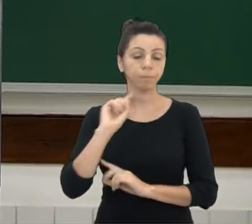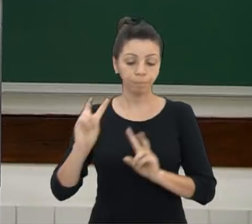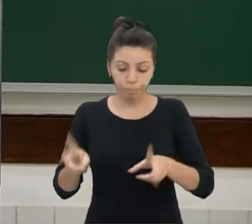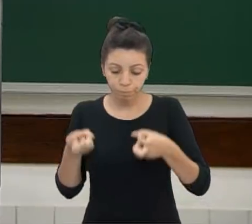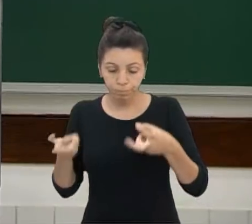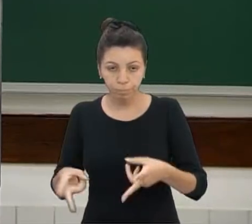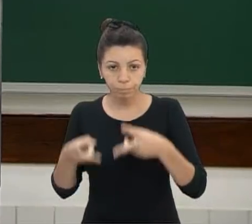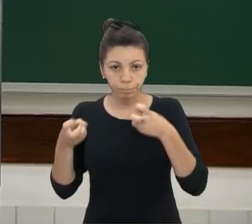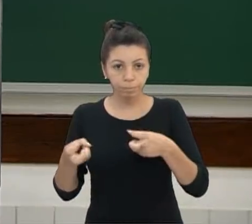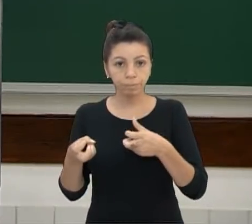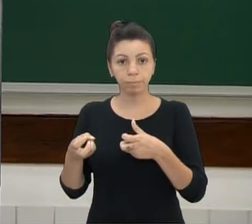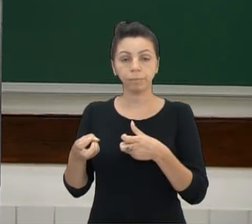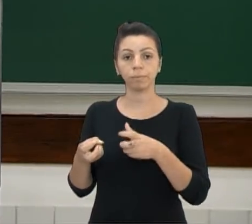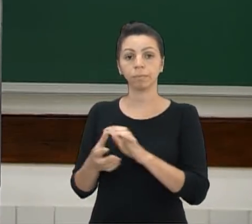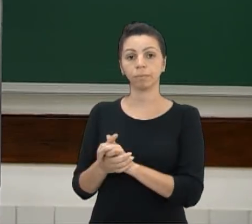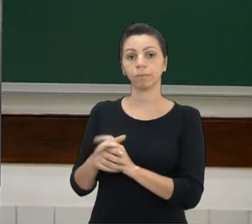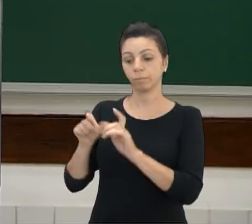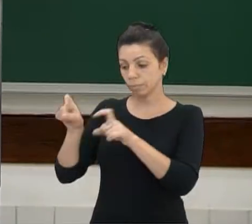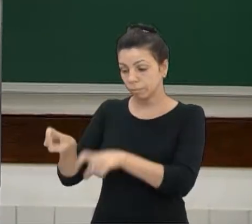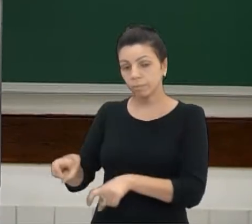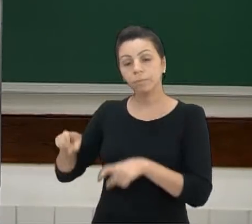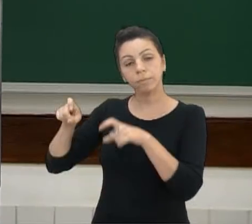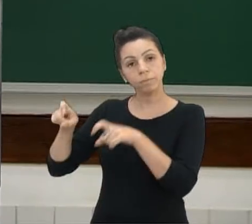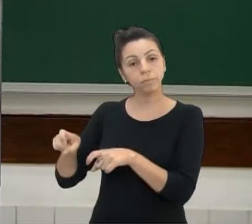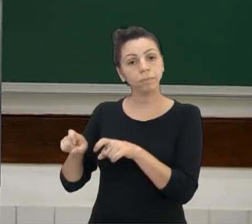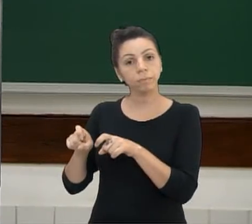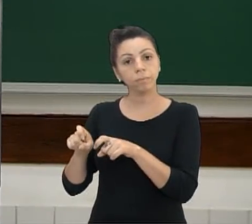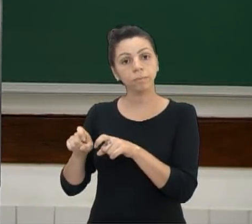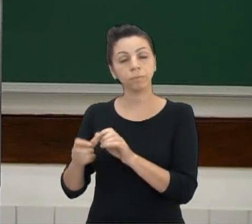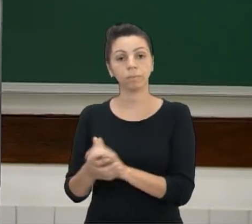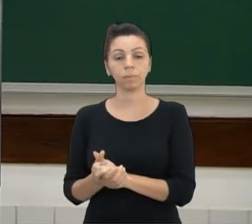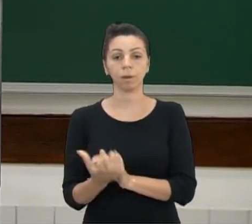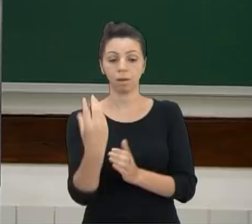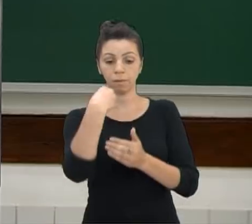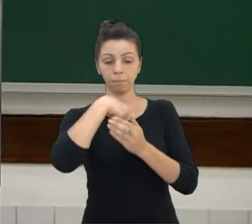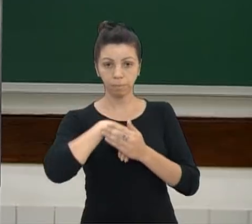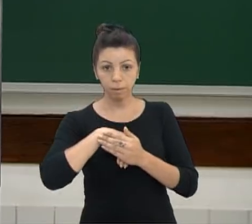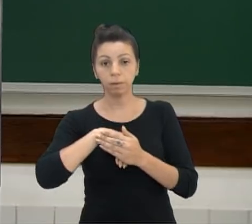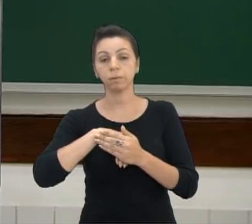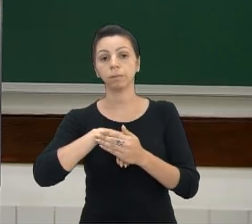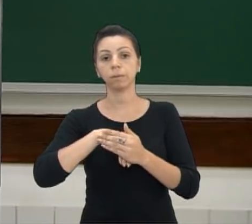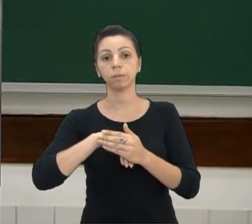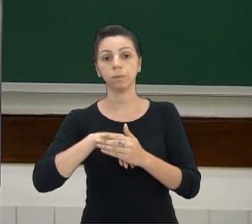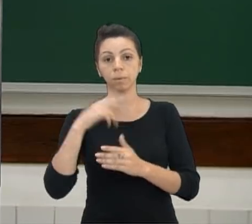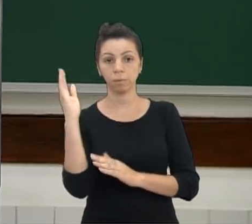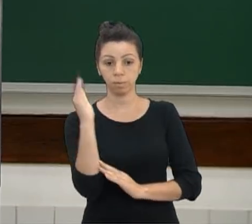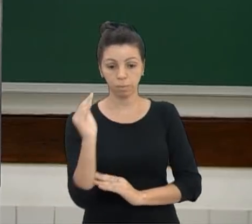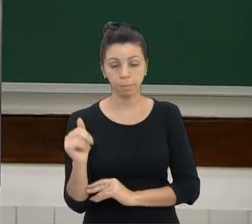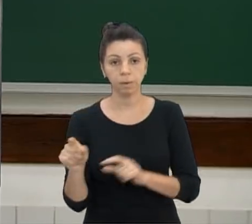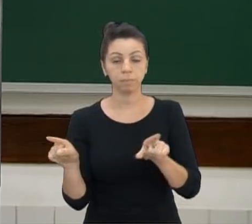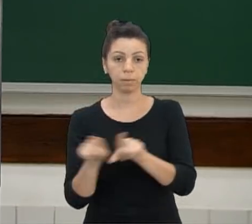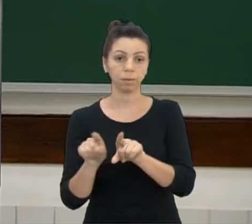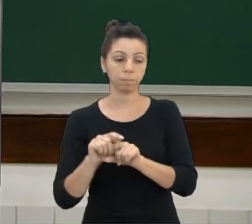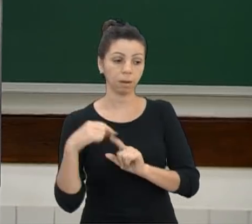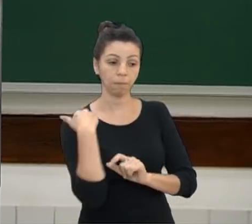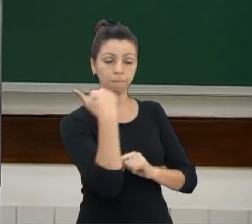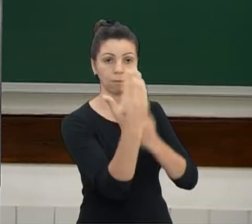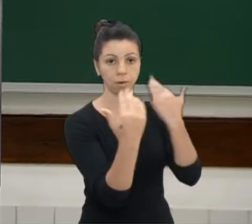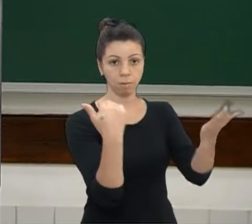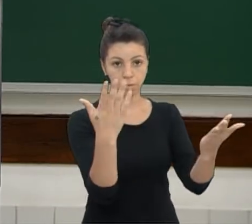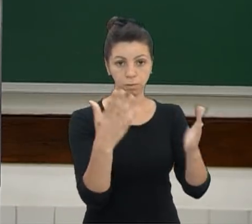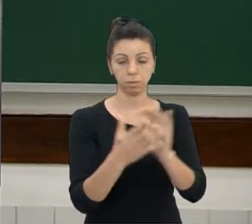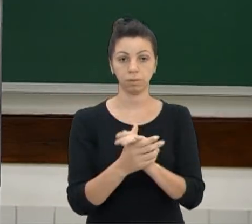relação à agropecuária, que é destinada uma parte para o consumo interno, mas nós temos uma grande produção destinada ao mercado